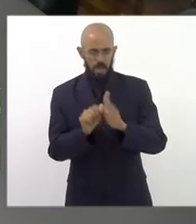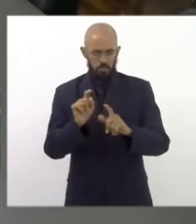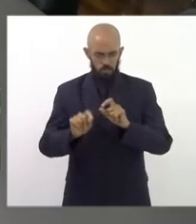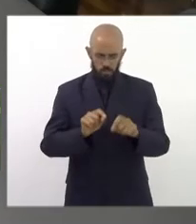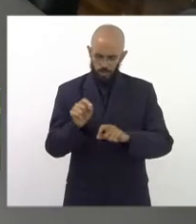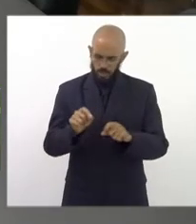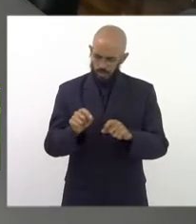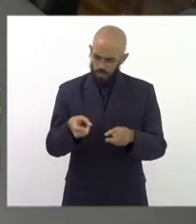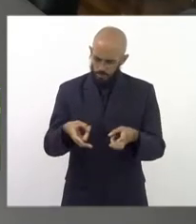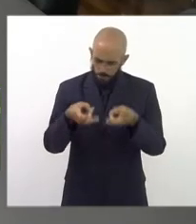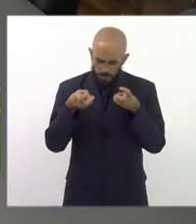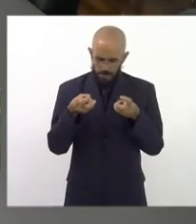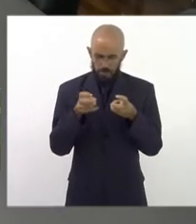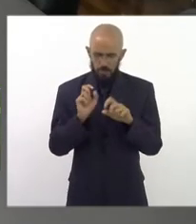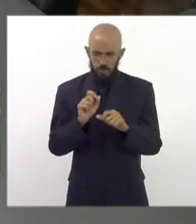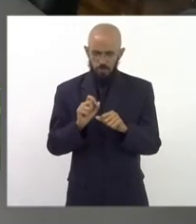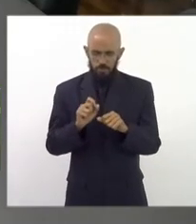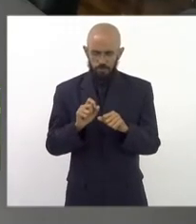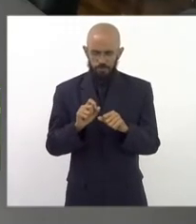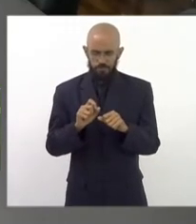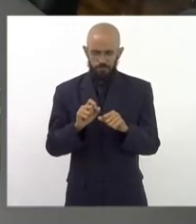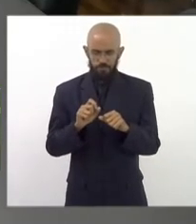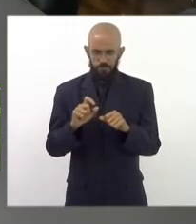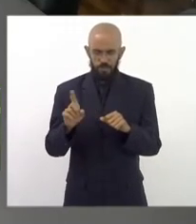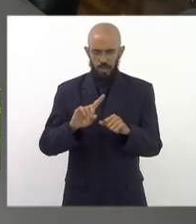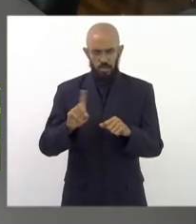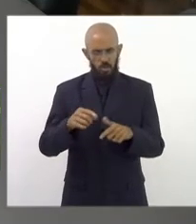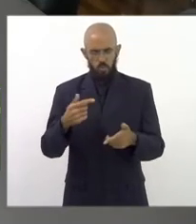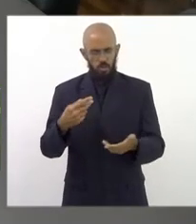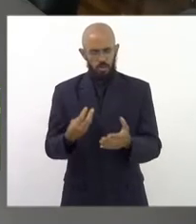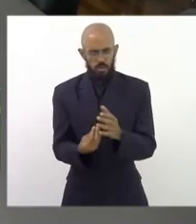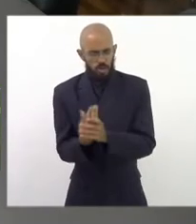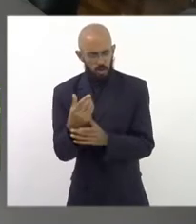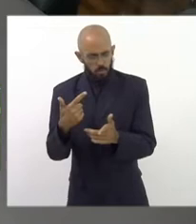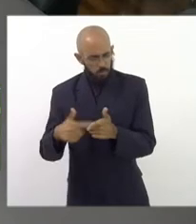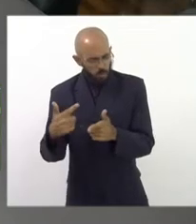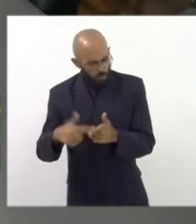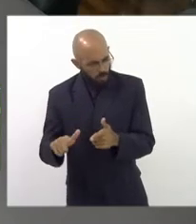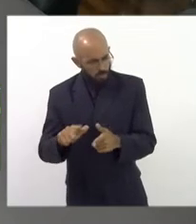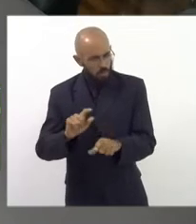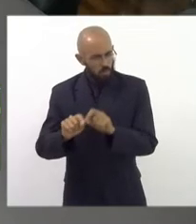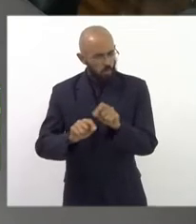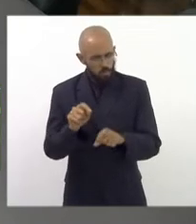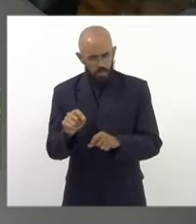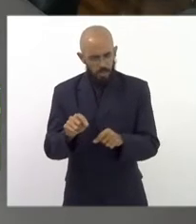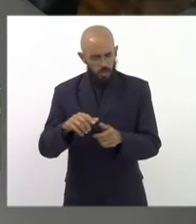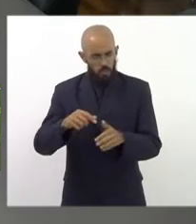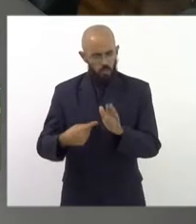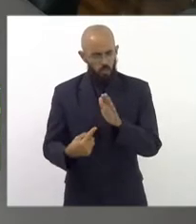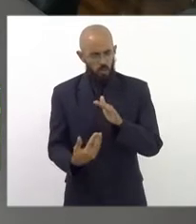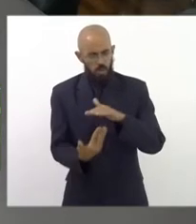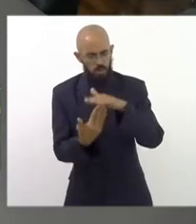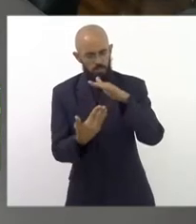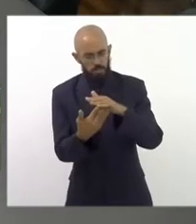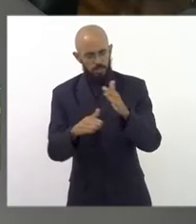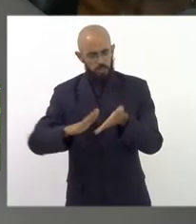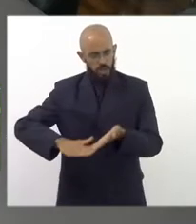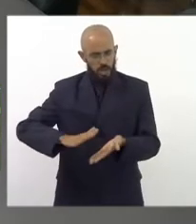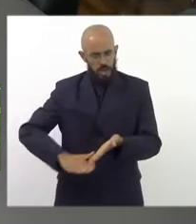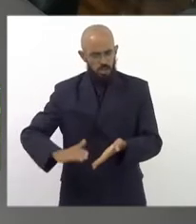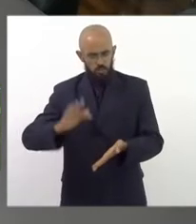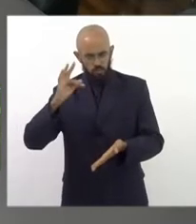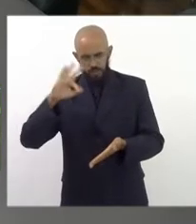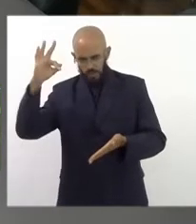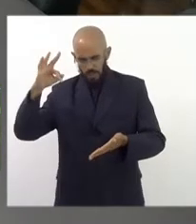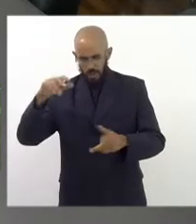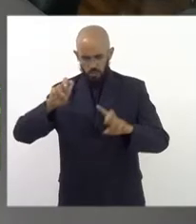em consideração, para não haver nenhum problema, ele levou em consideração o teto de gastos federal, né, no